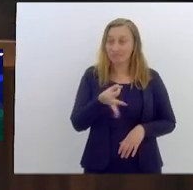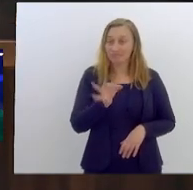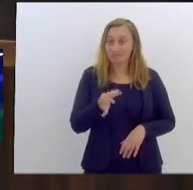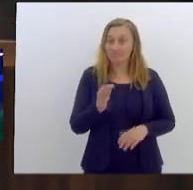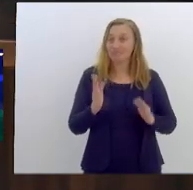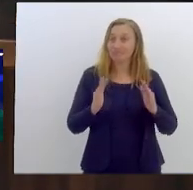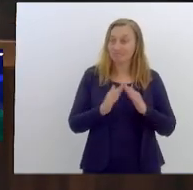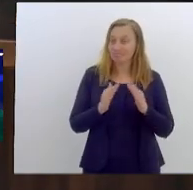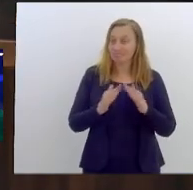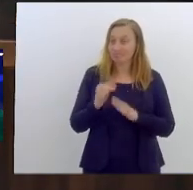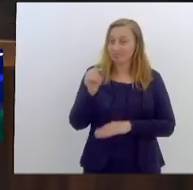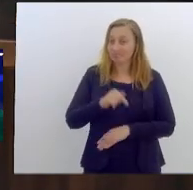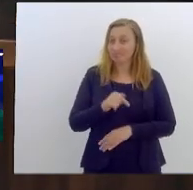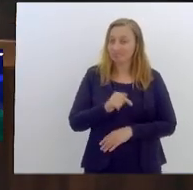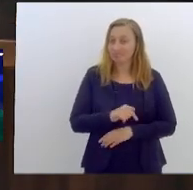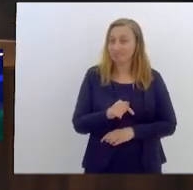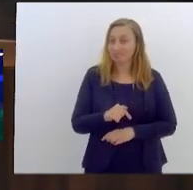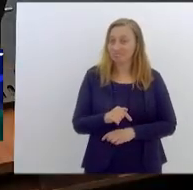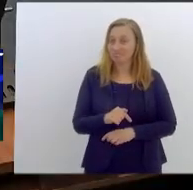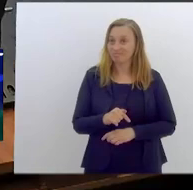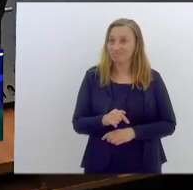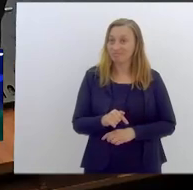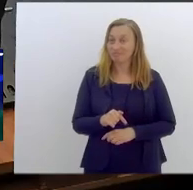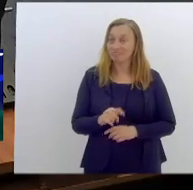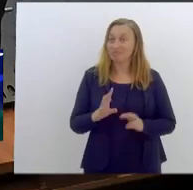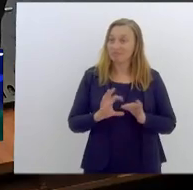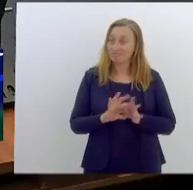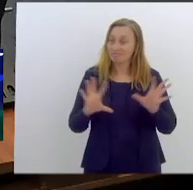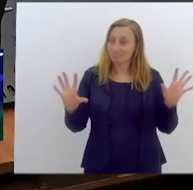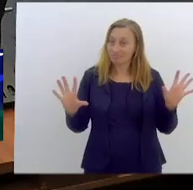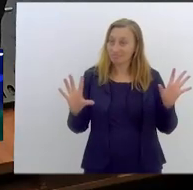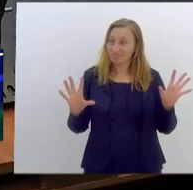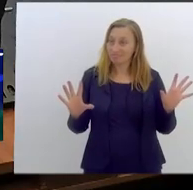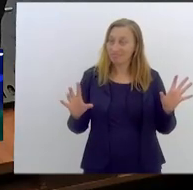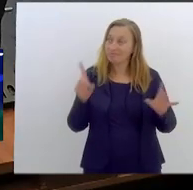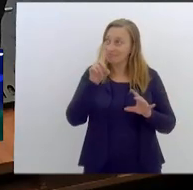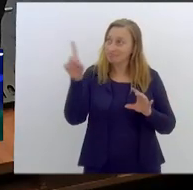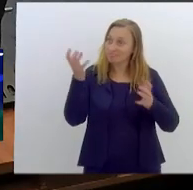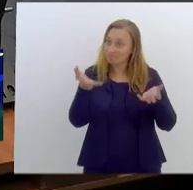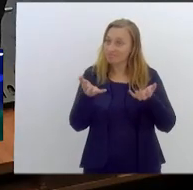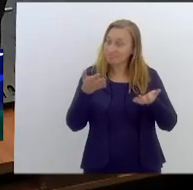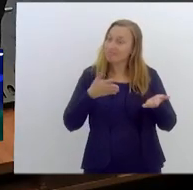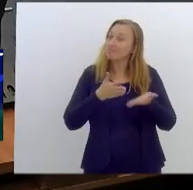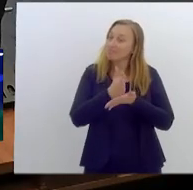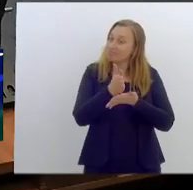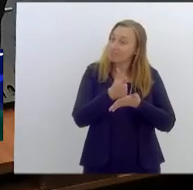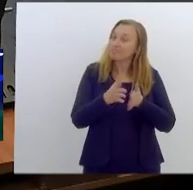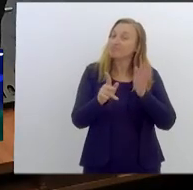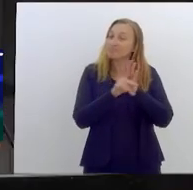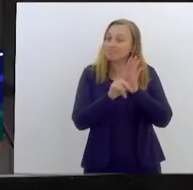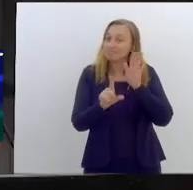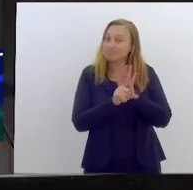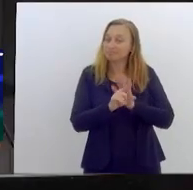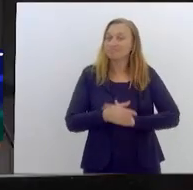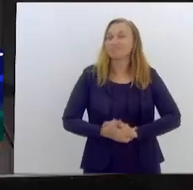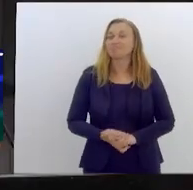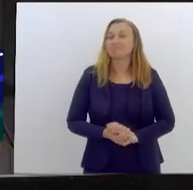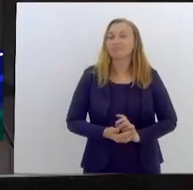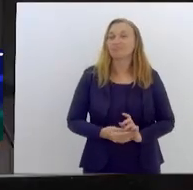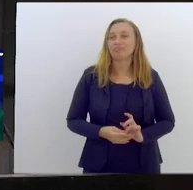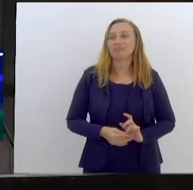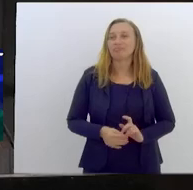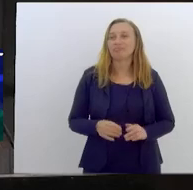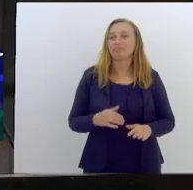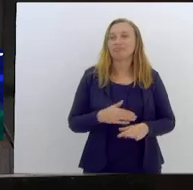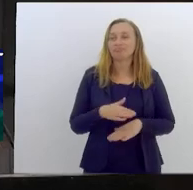casa aqui vai progressista, vai, se Deus quiser, aprovar esse projeto de lei. Senhoras